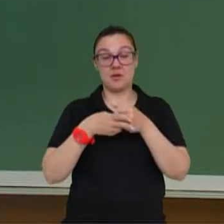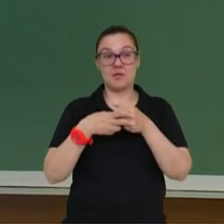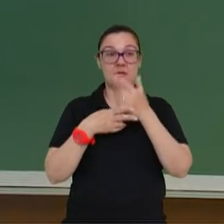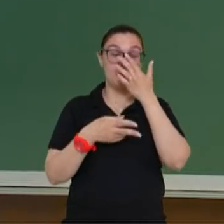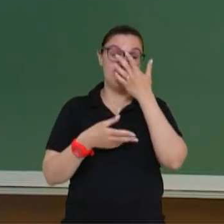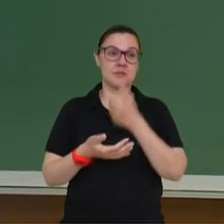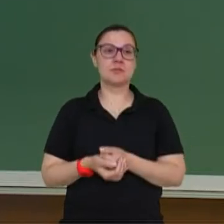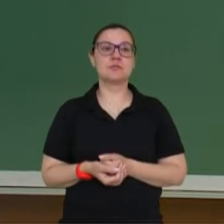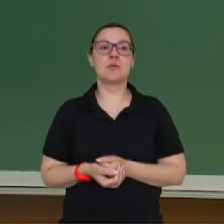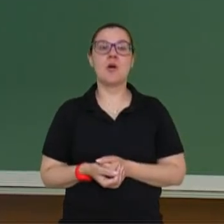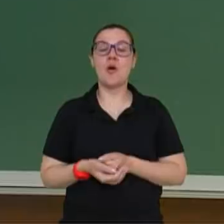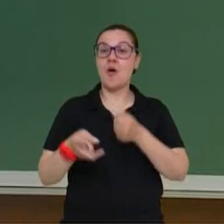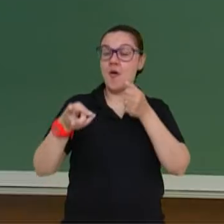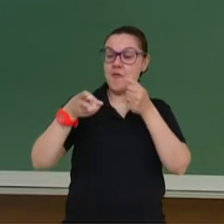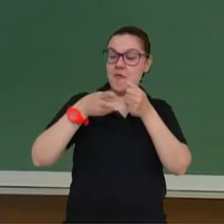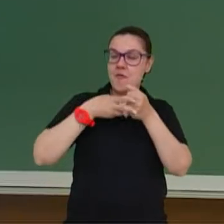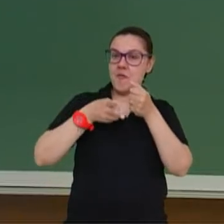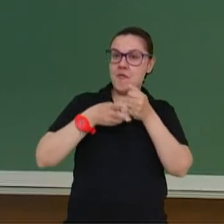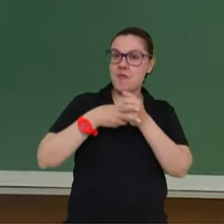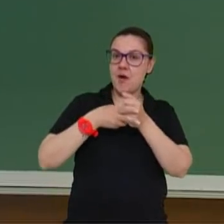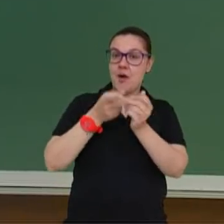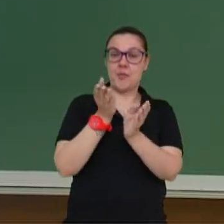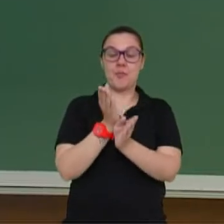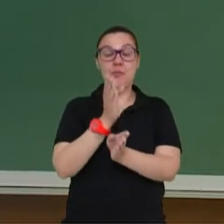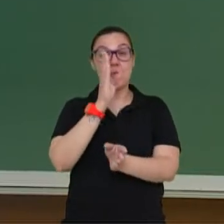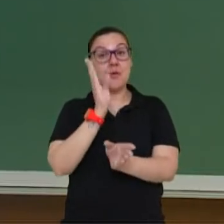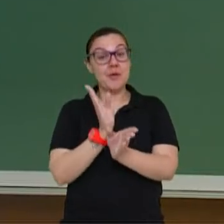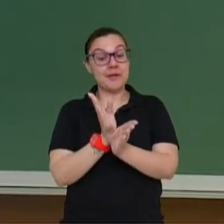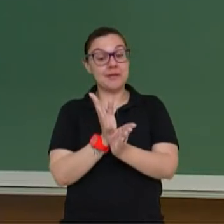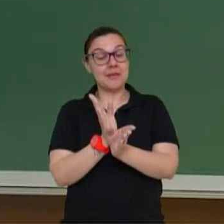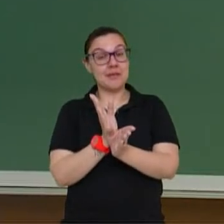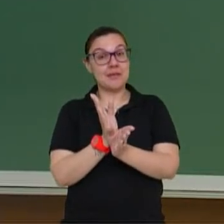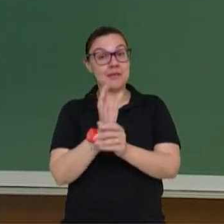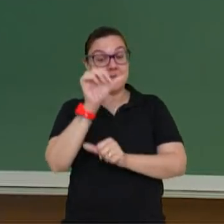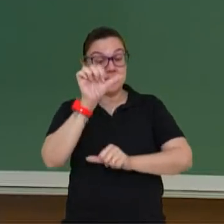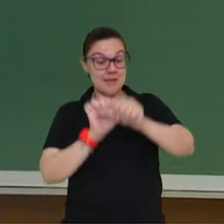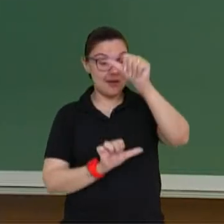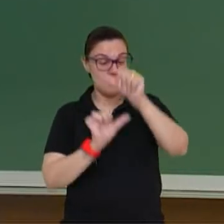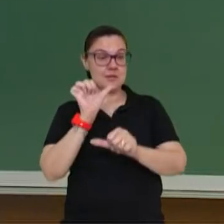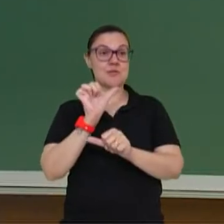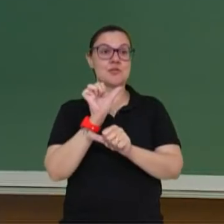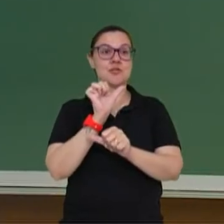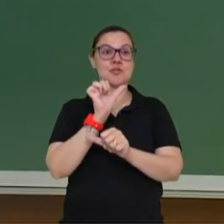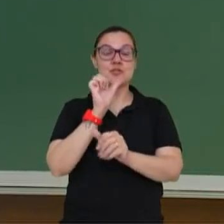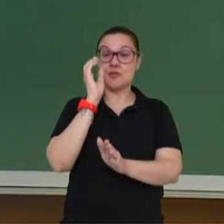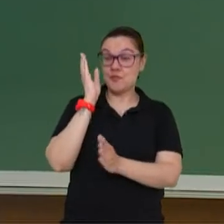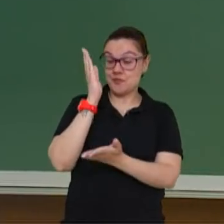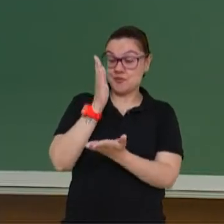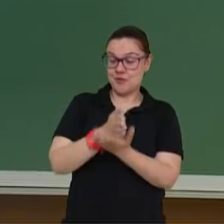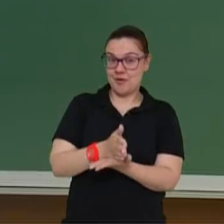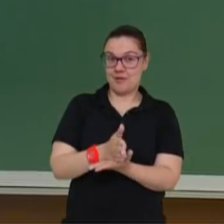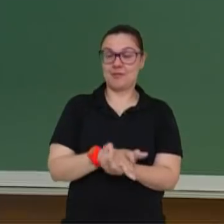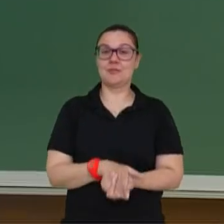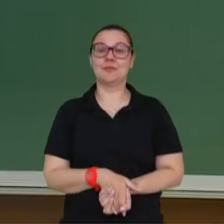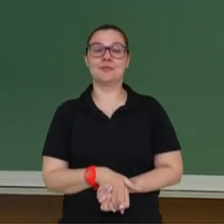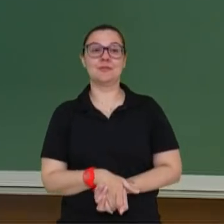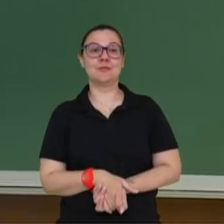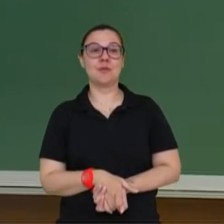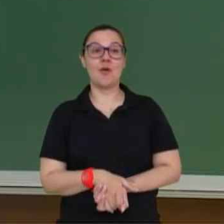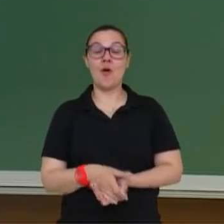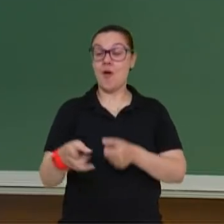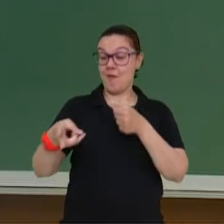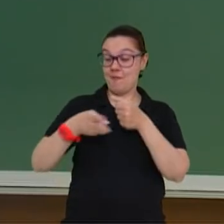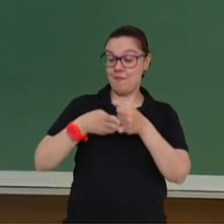Verbo transitivo direto. Marque aí no seu caderninho, né? Para quando você for fazer o exercício, você já sabe.